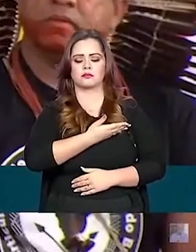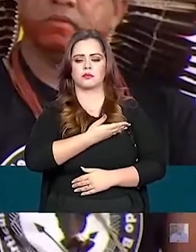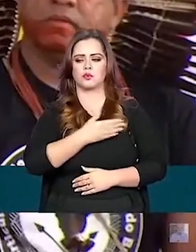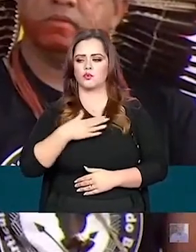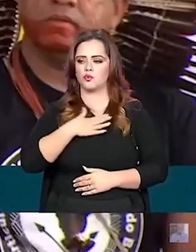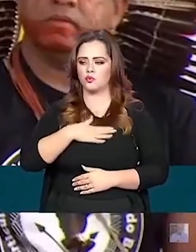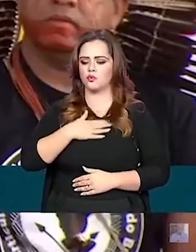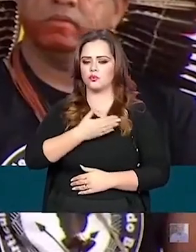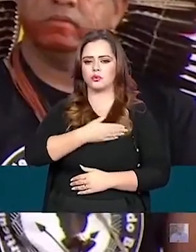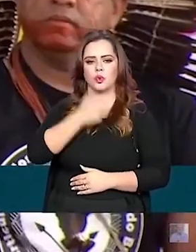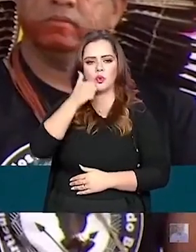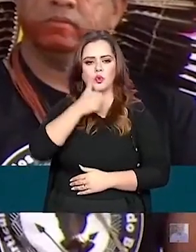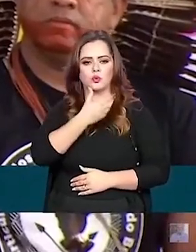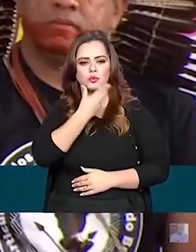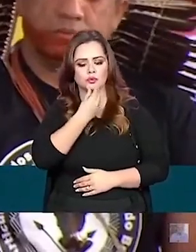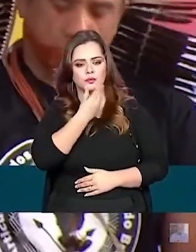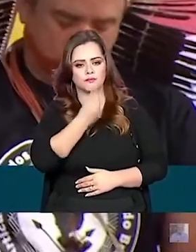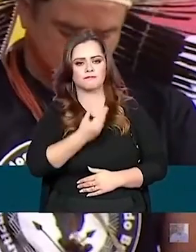queridos companheiros,